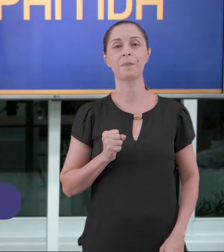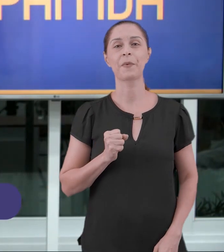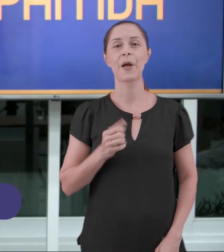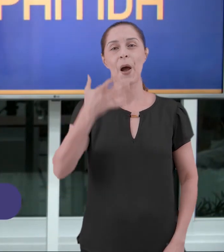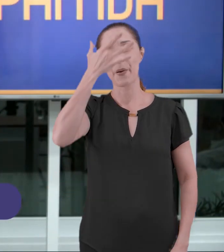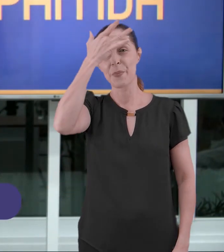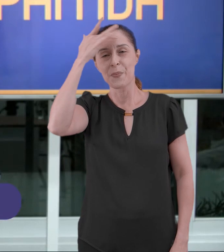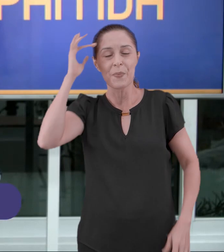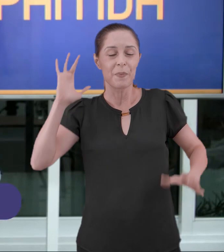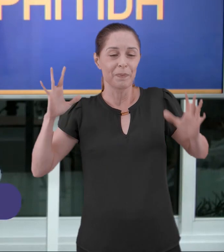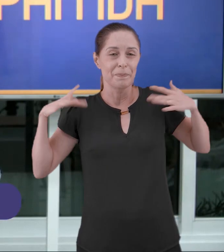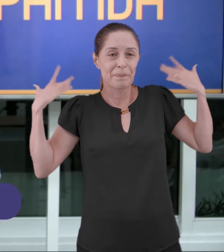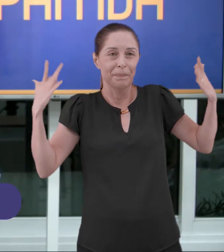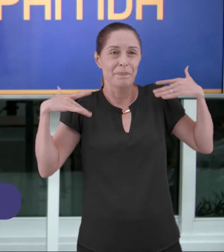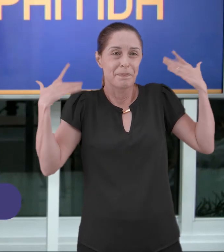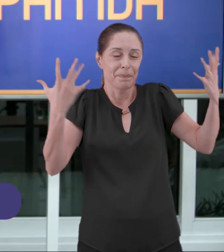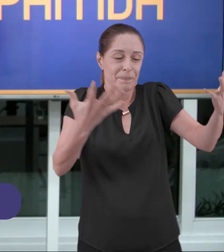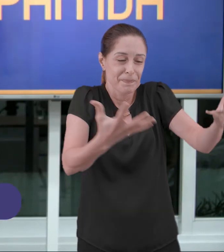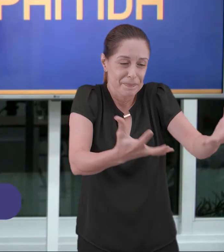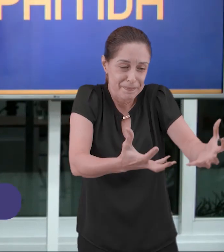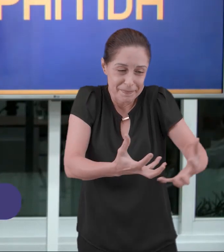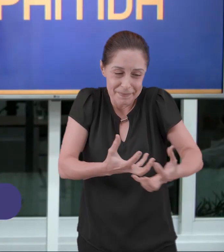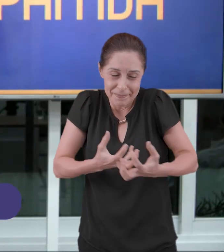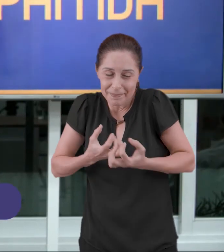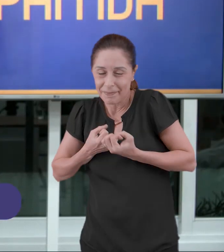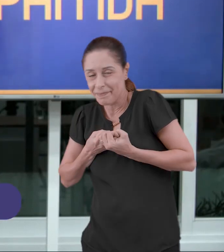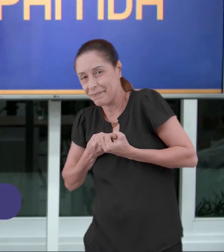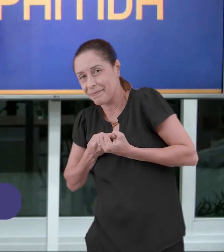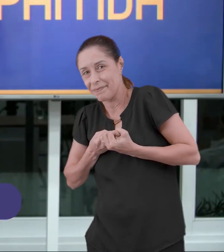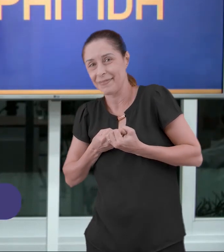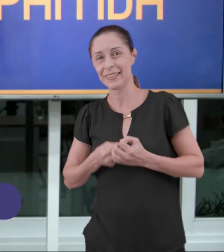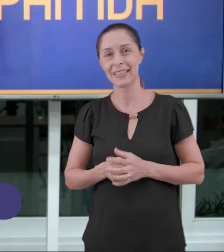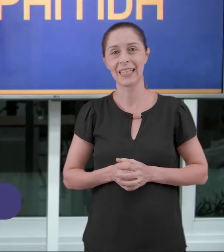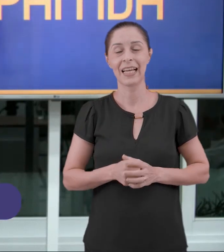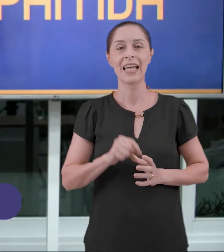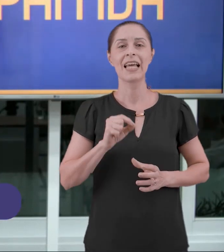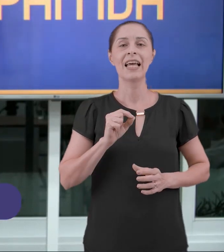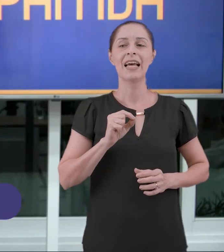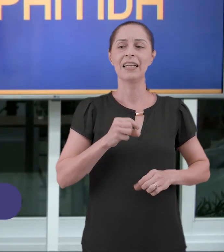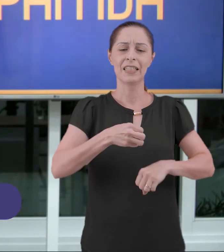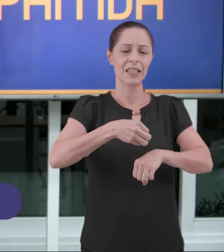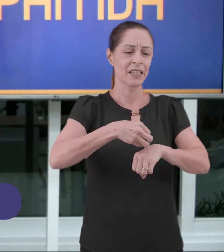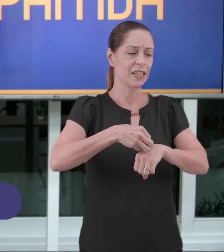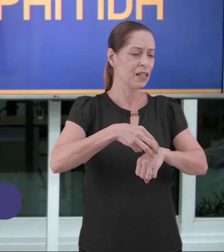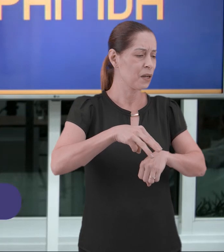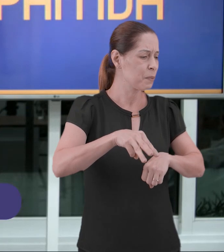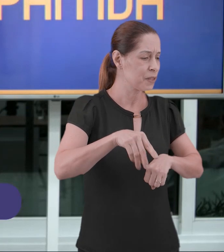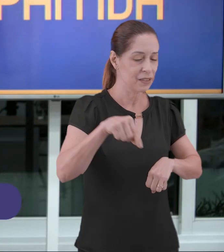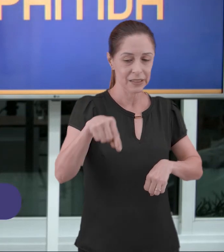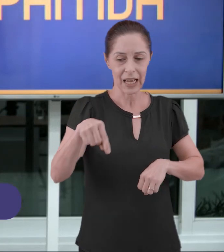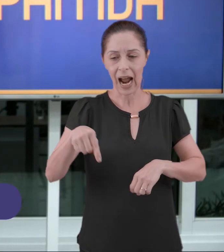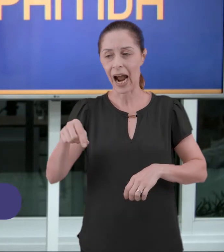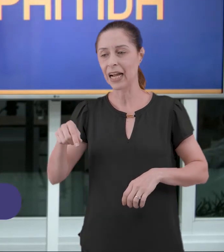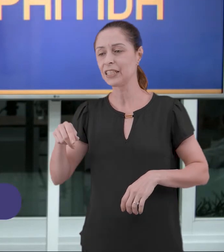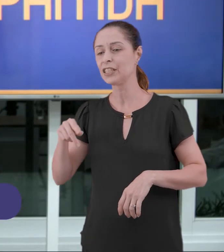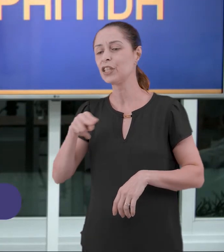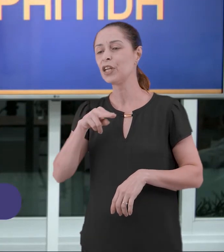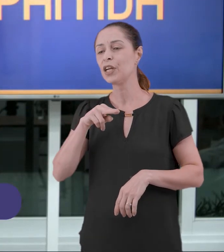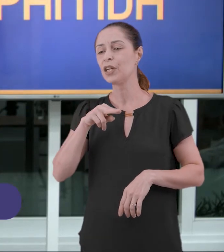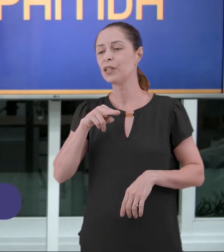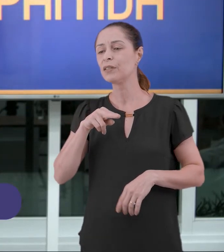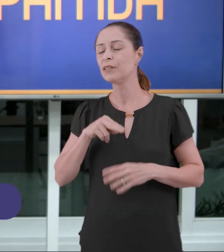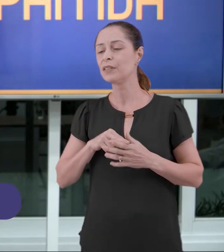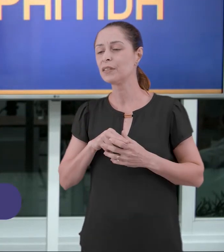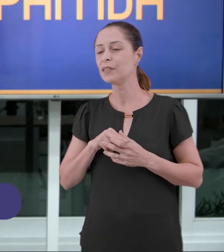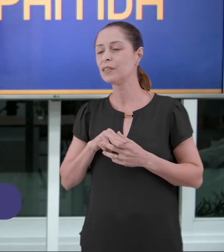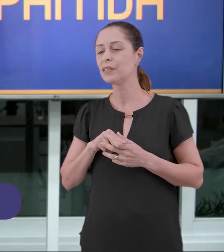de ser acolhido. Tem uma mensagem aqui de alguém que mandou, que eu quero ler, que eu acho que é muito interessante,